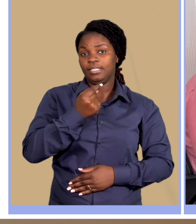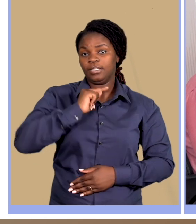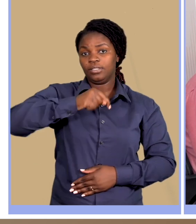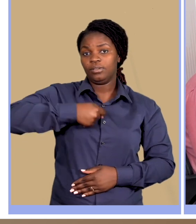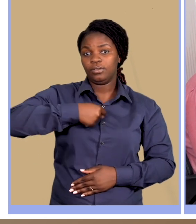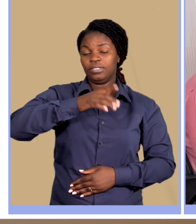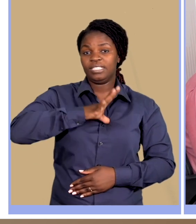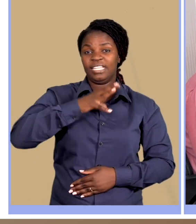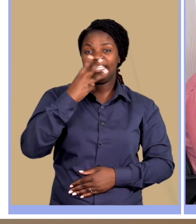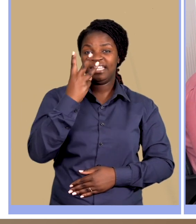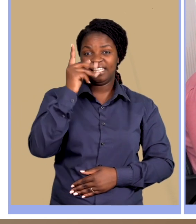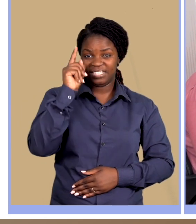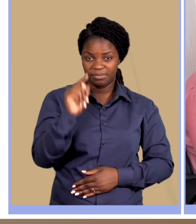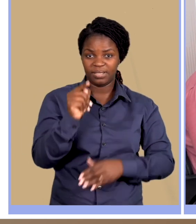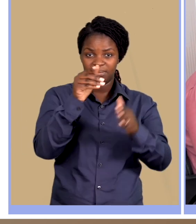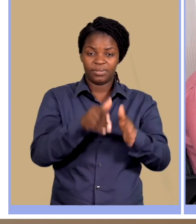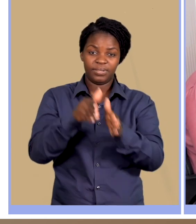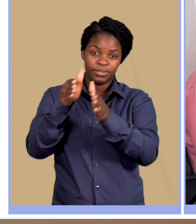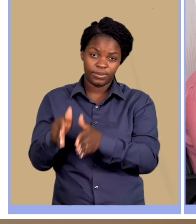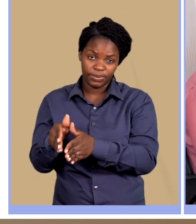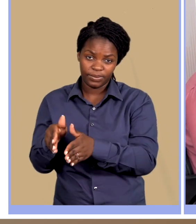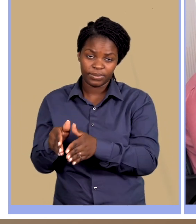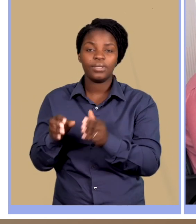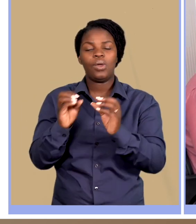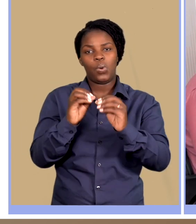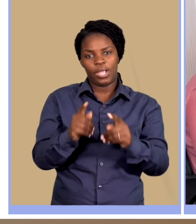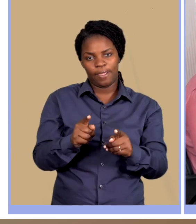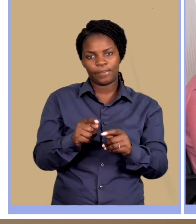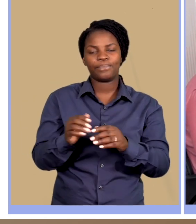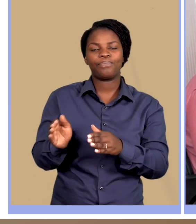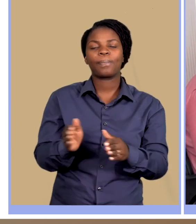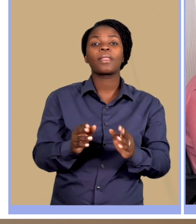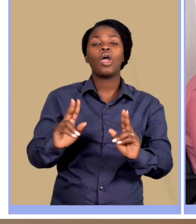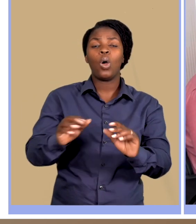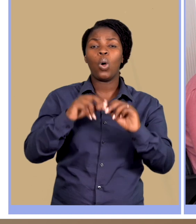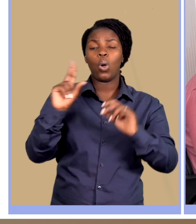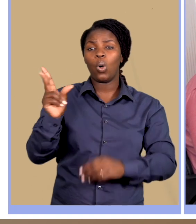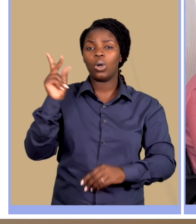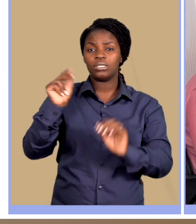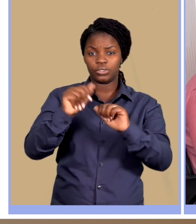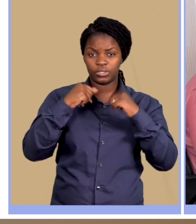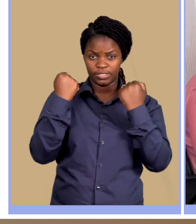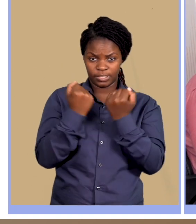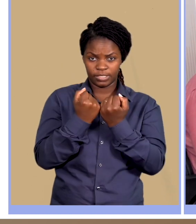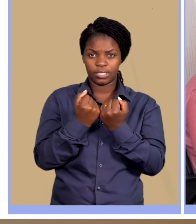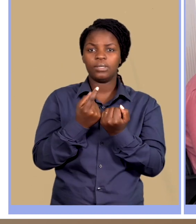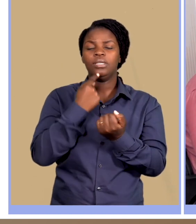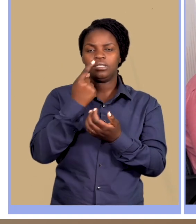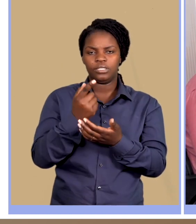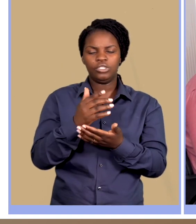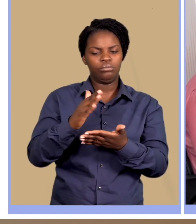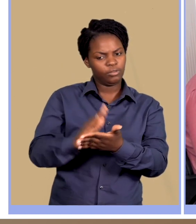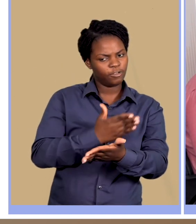beneficiários, muito bem. Outras organizações até já avançam bastante, 50% mulheres e 50%